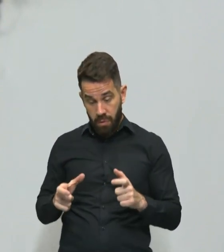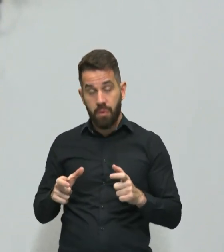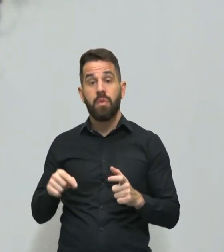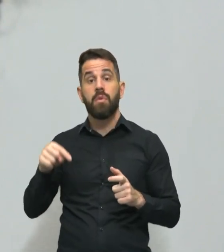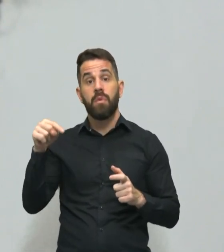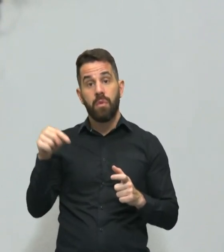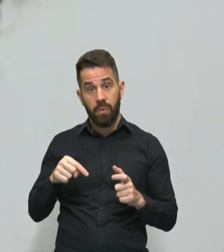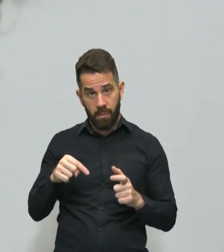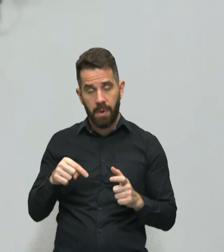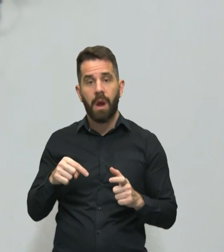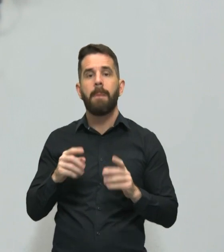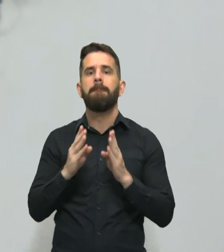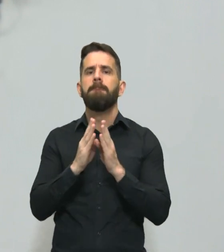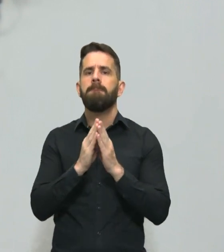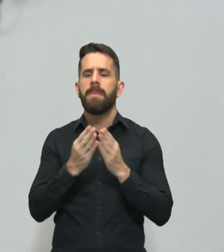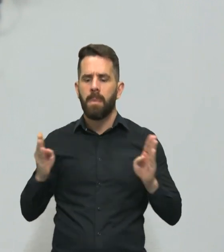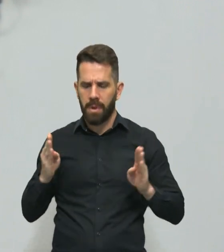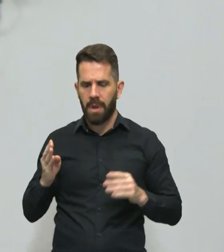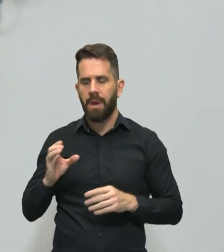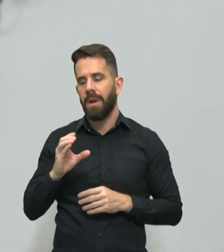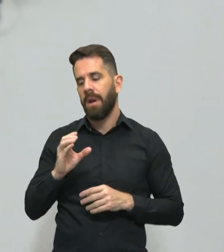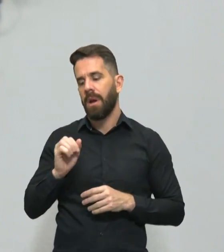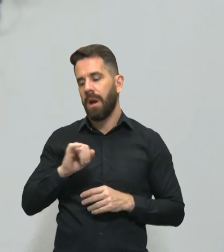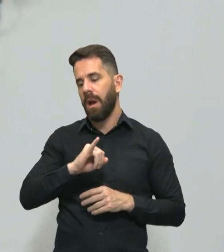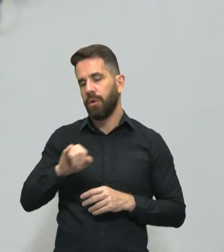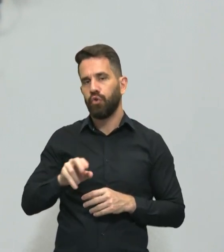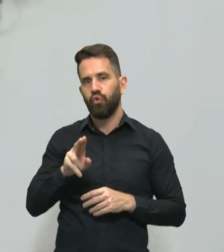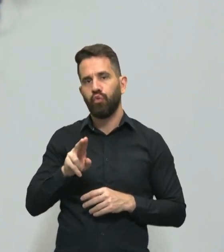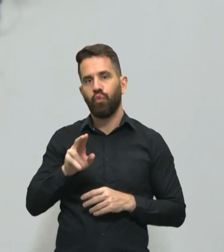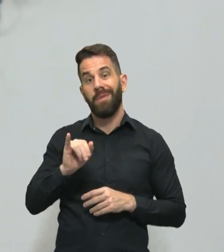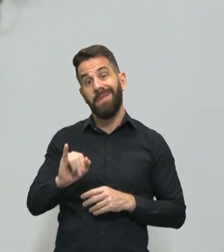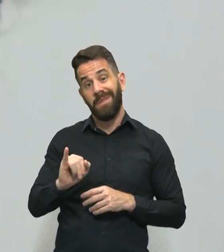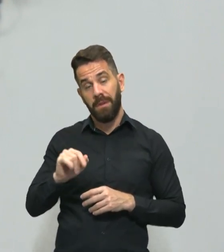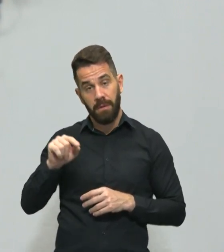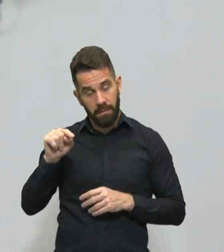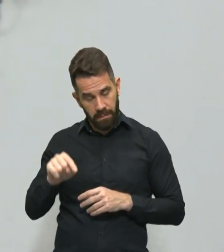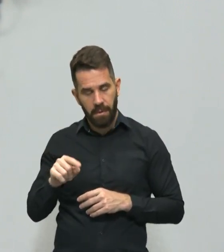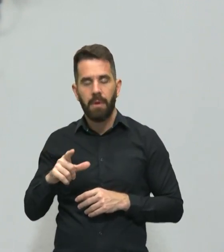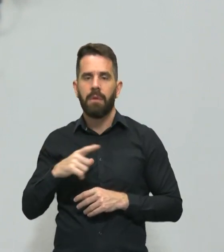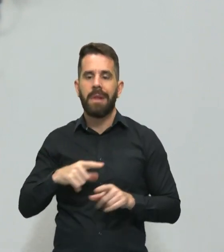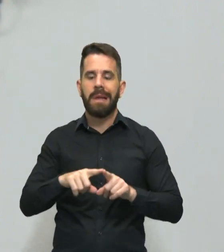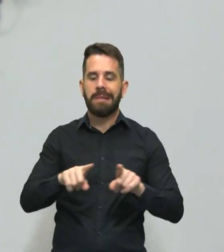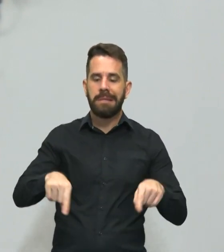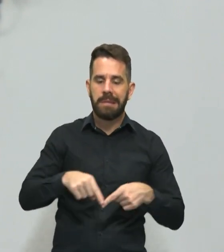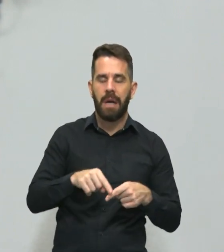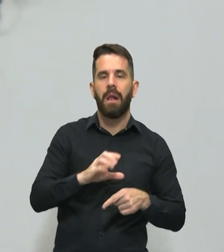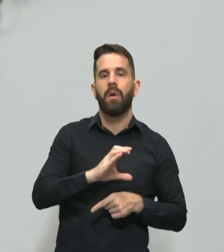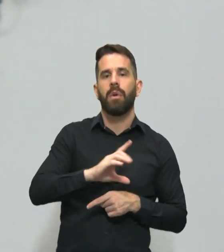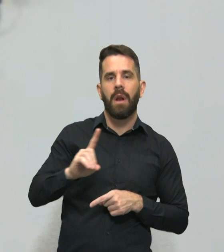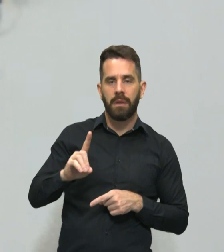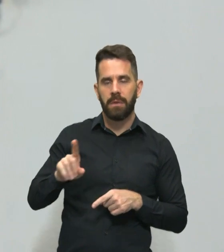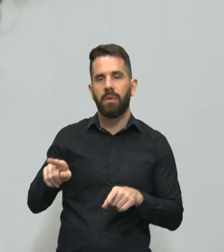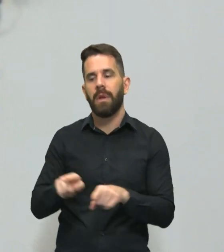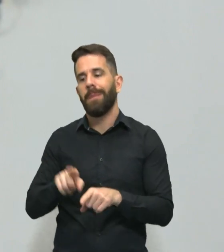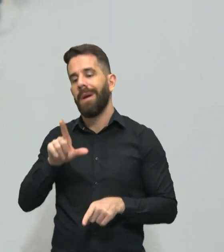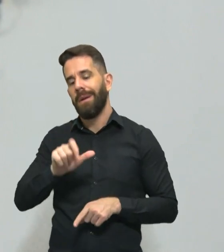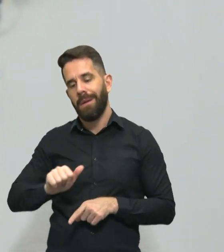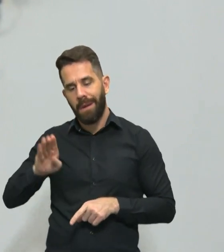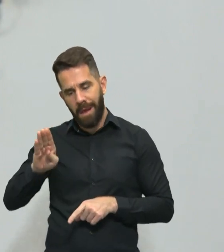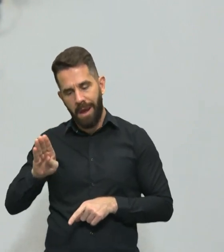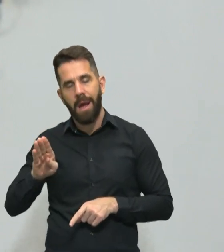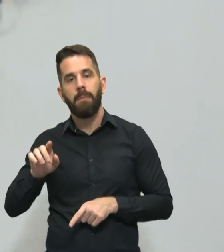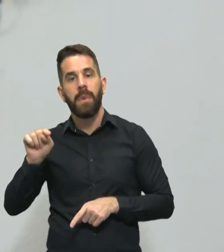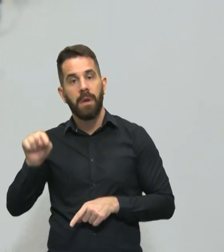do Cajuí, onde tem uma sala da coordenação e também tem um laboratório de acessibilidade e inclusão, o